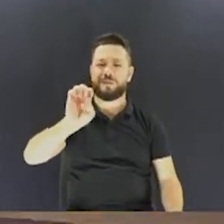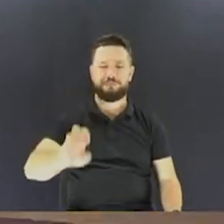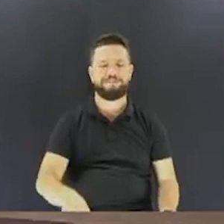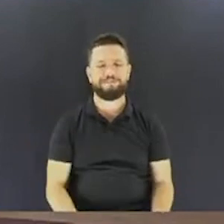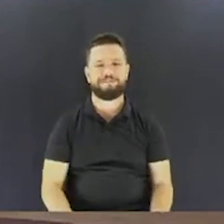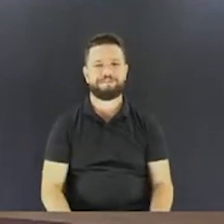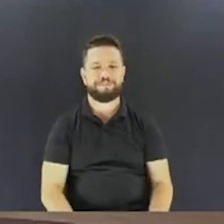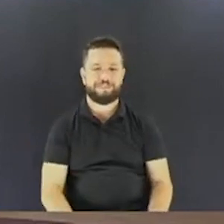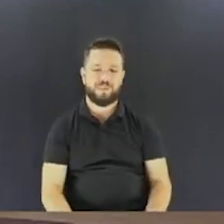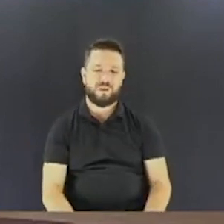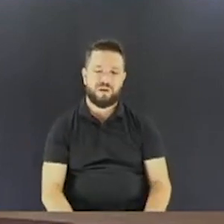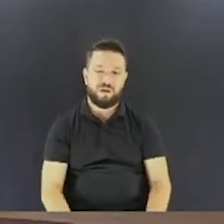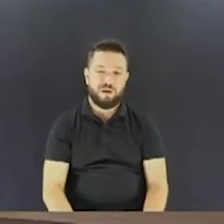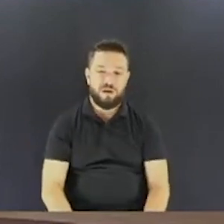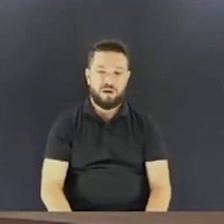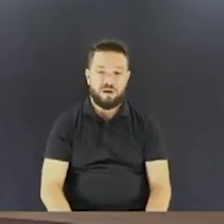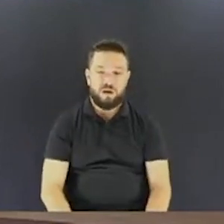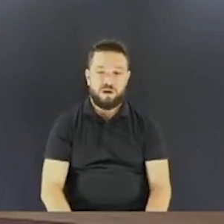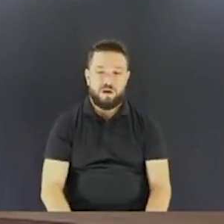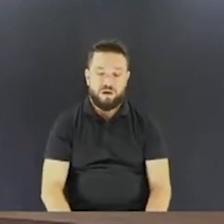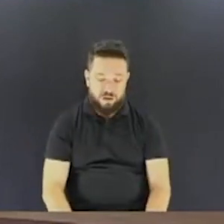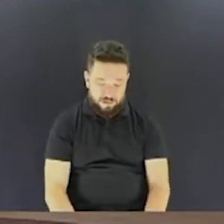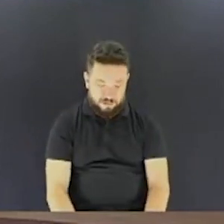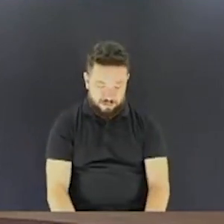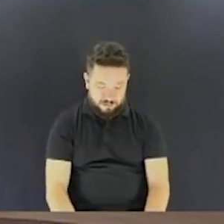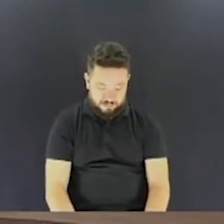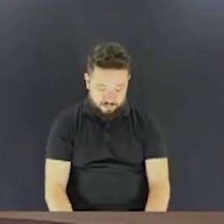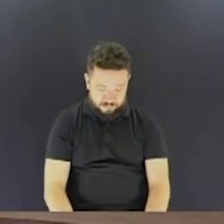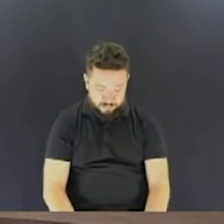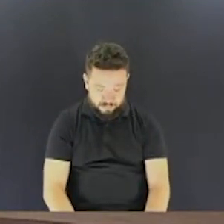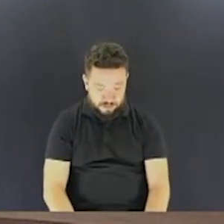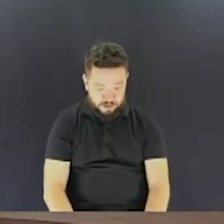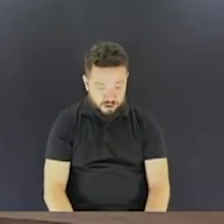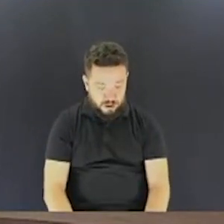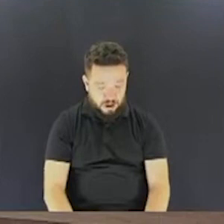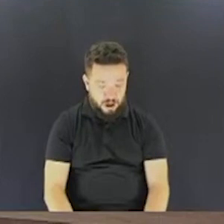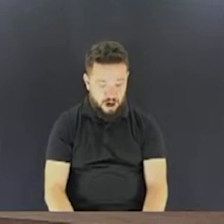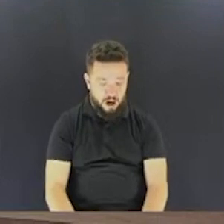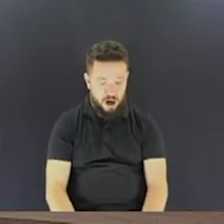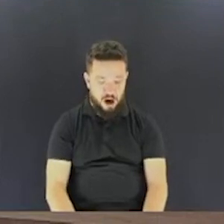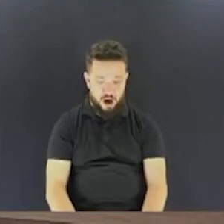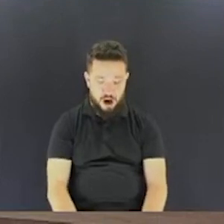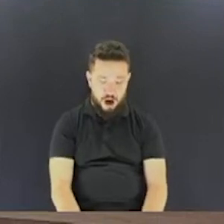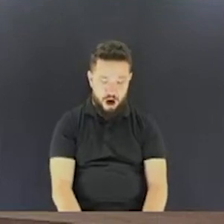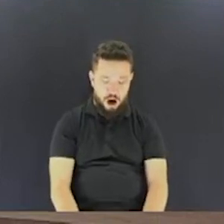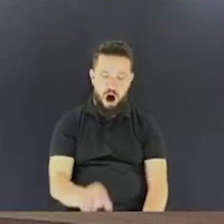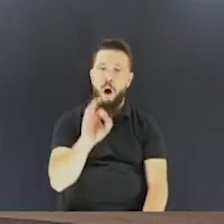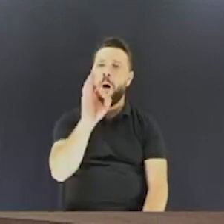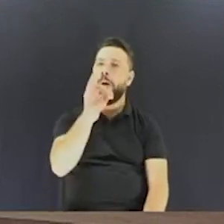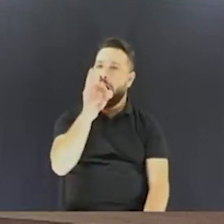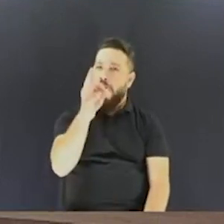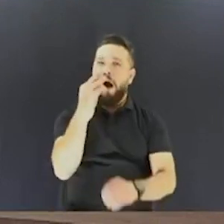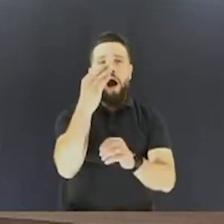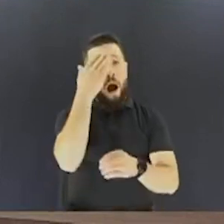vereador Ezequias, pela gentileza do aparte. Sua fala nos ajuda muito, contribui para que também Vossa Excelência, que tem um